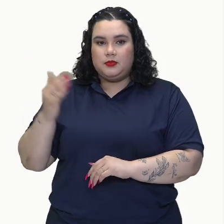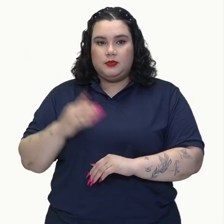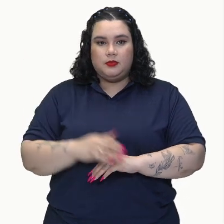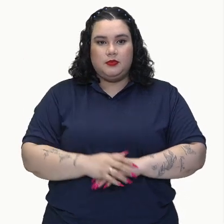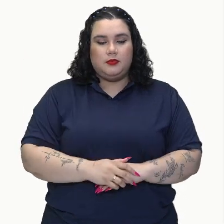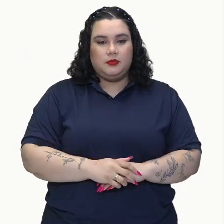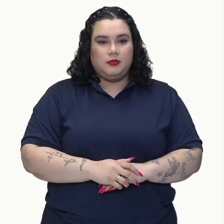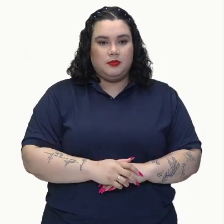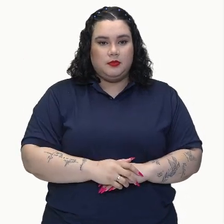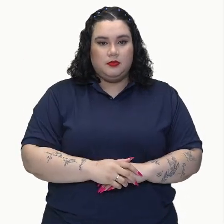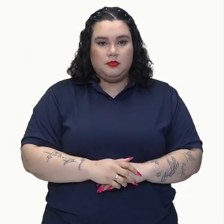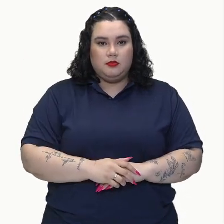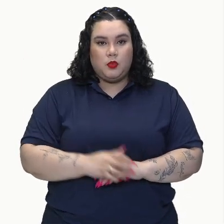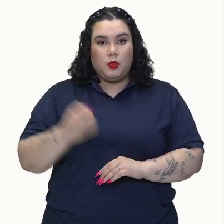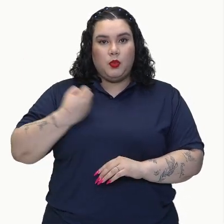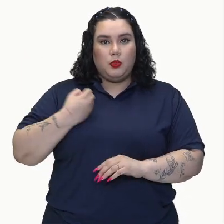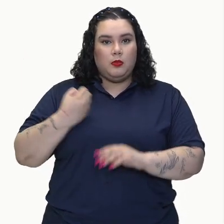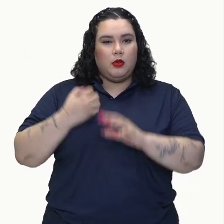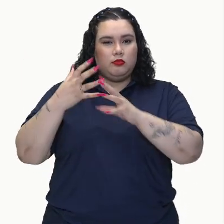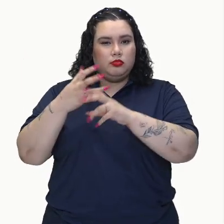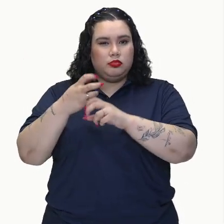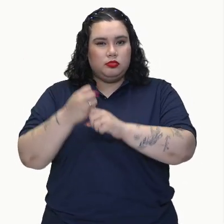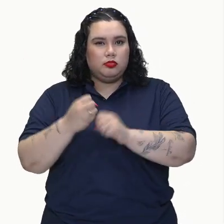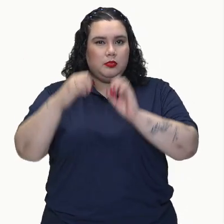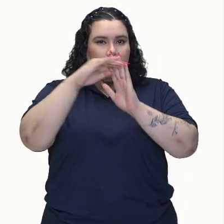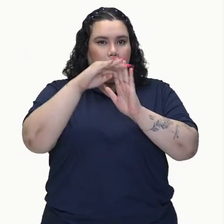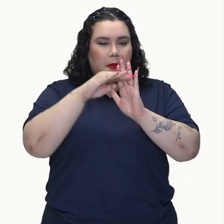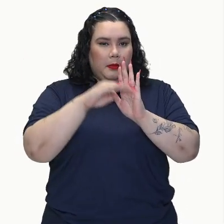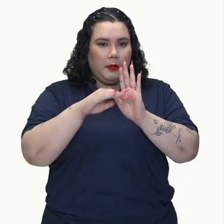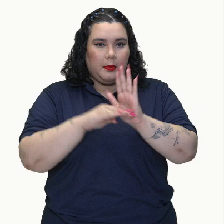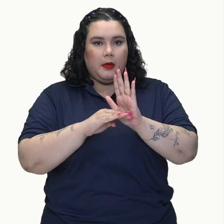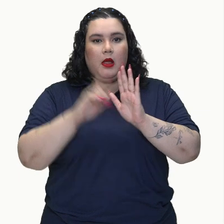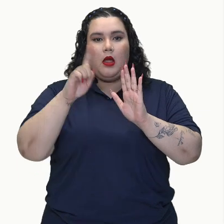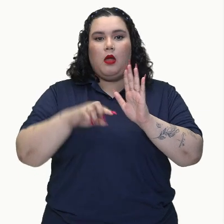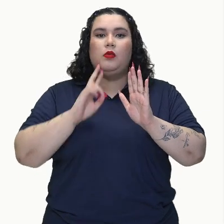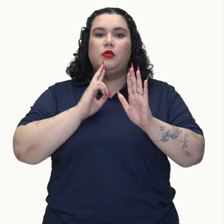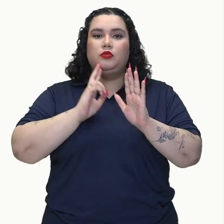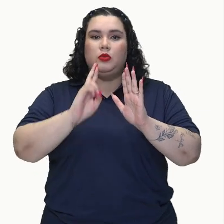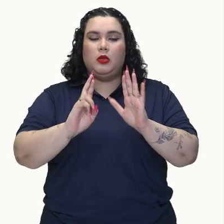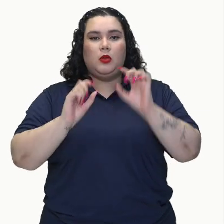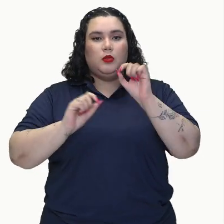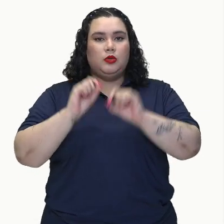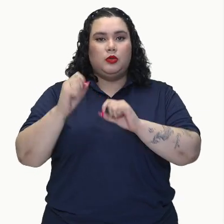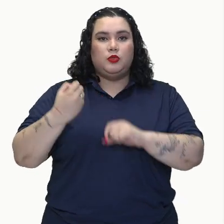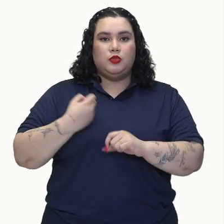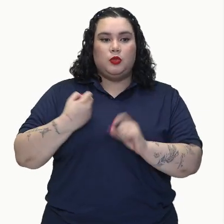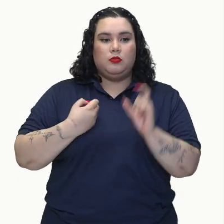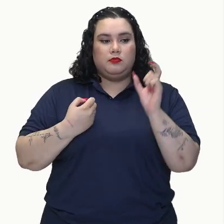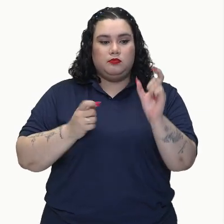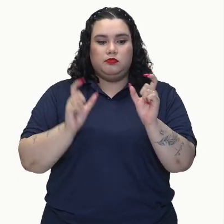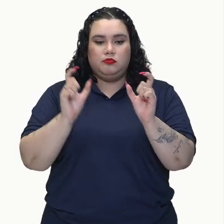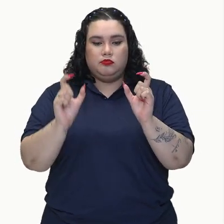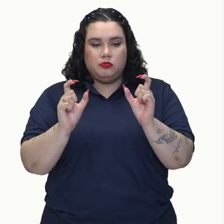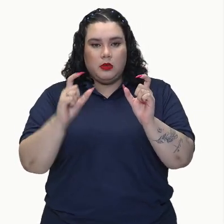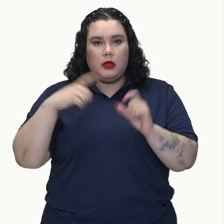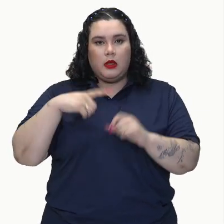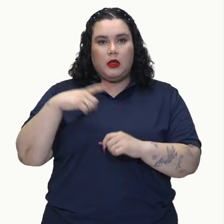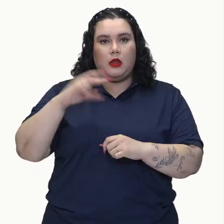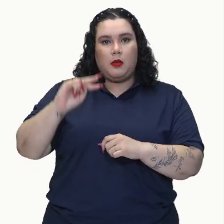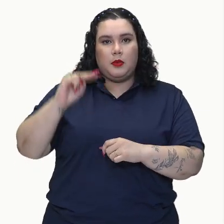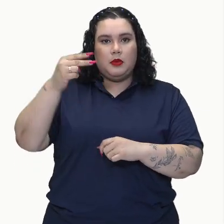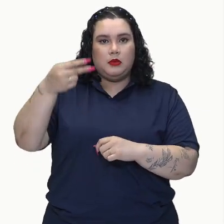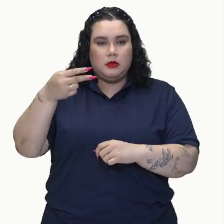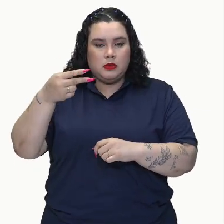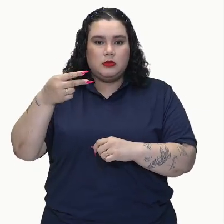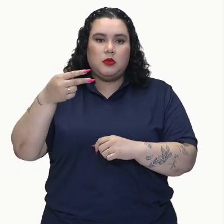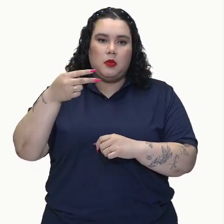o 16, o 25, o 36, o 49, o 64, o